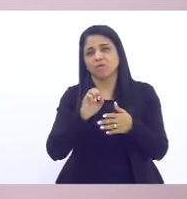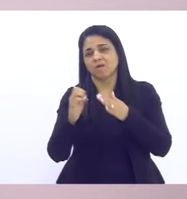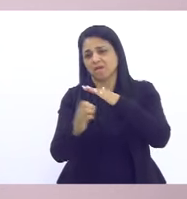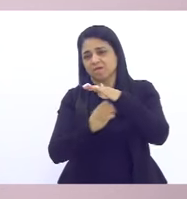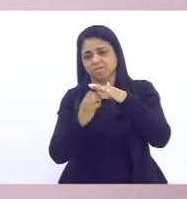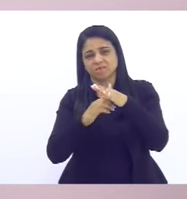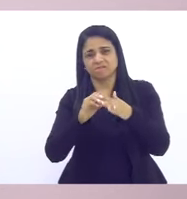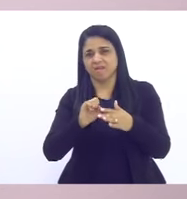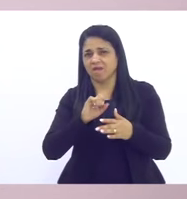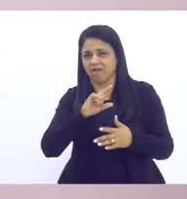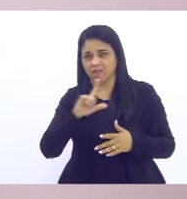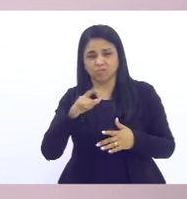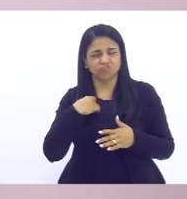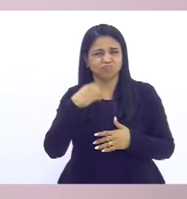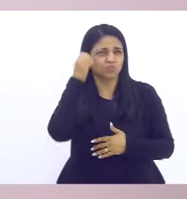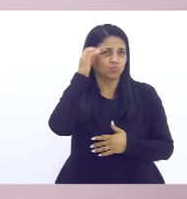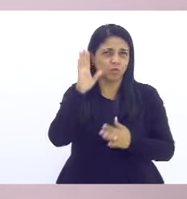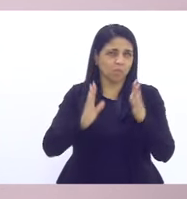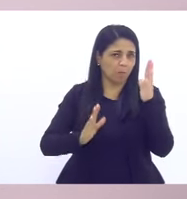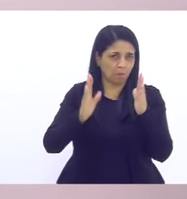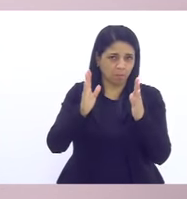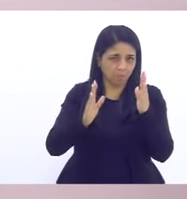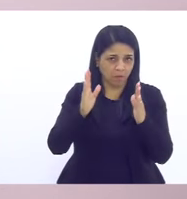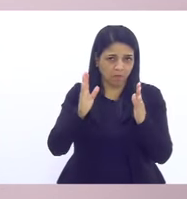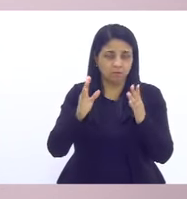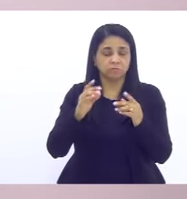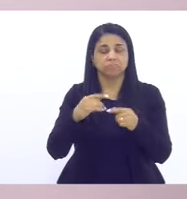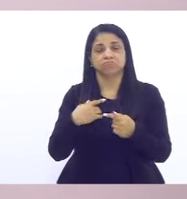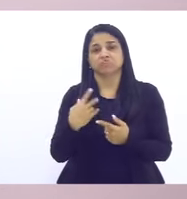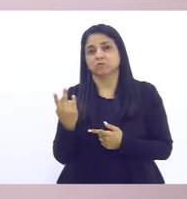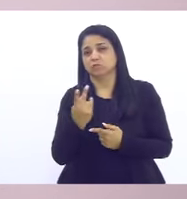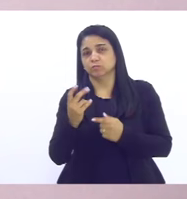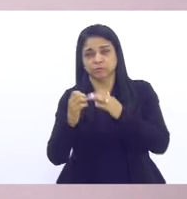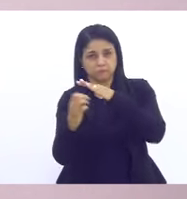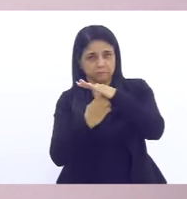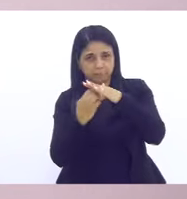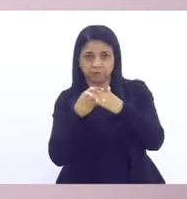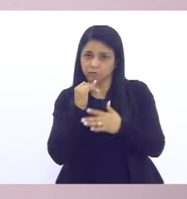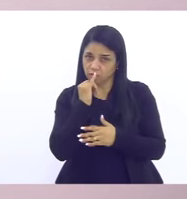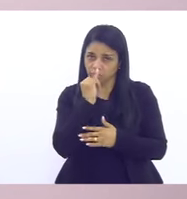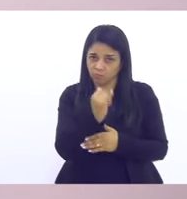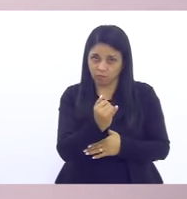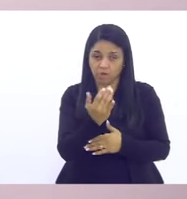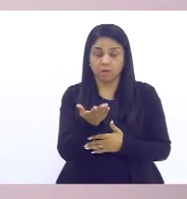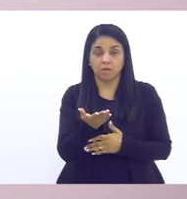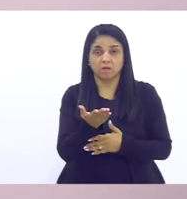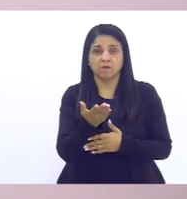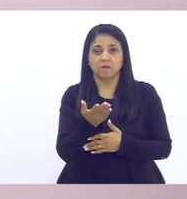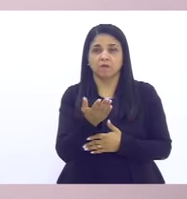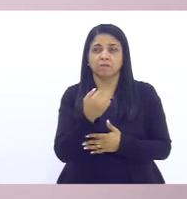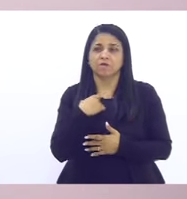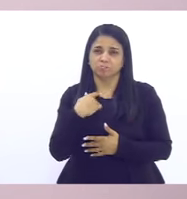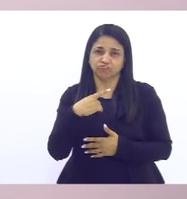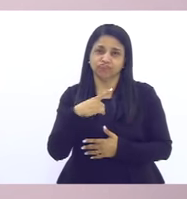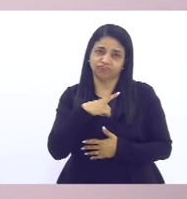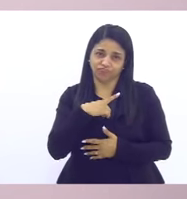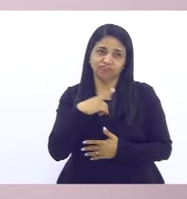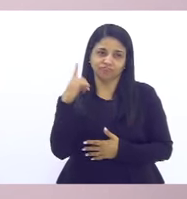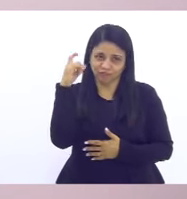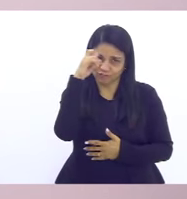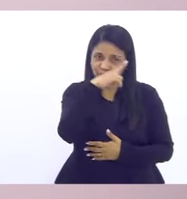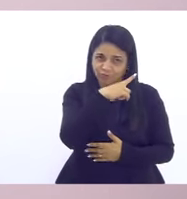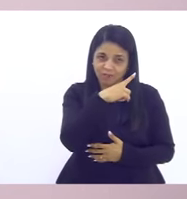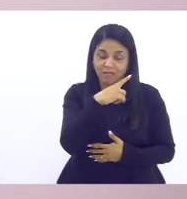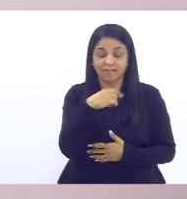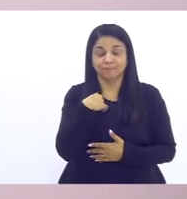prazo. Uma das duas concessionárias tinha que informar isso esse ano. Mas se você, eu teria até dificuldade de fazer isso se eu estivesse na